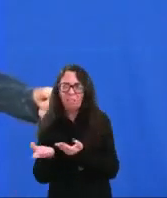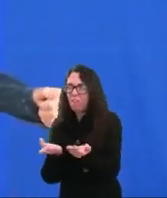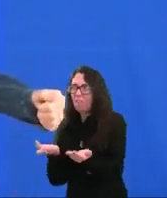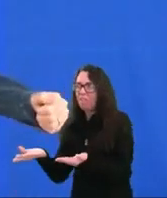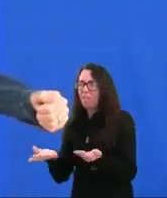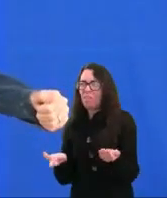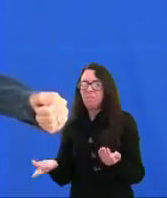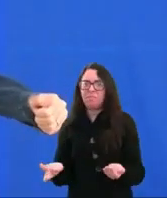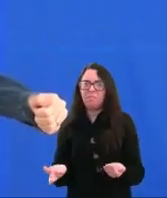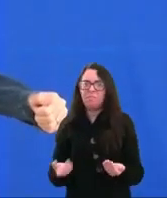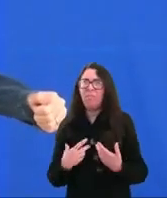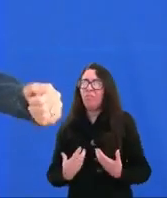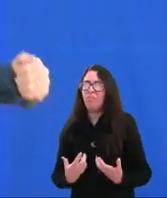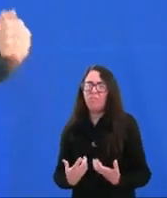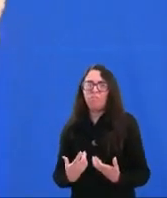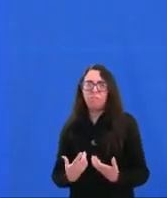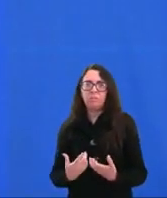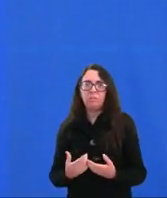próximo,